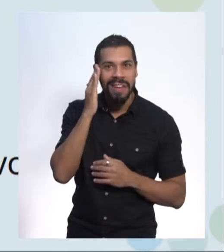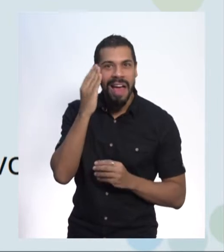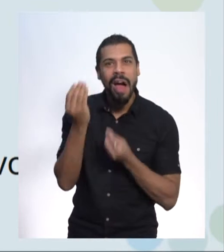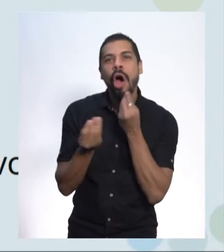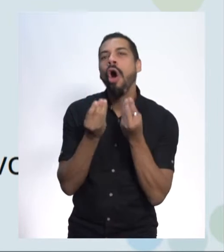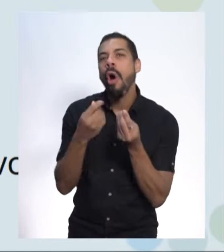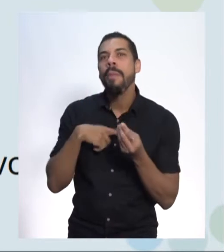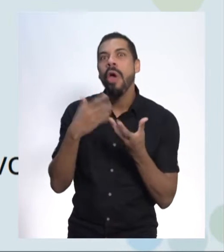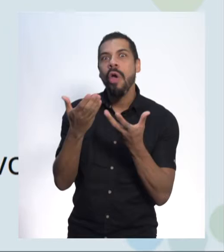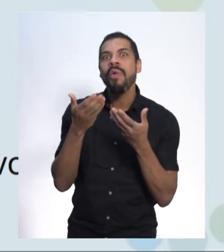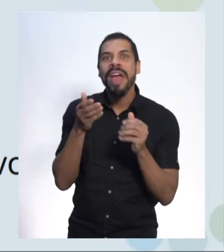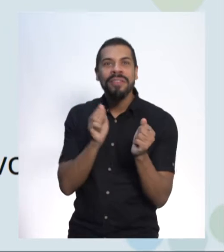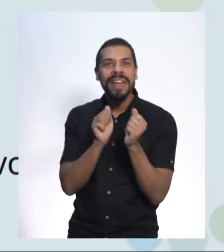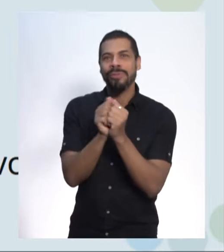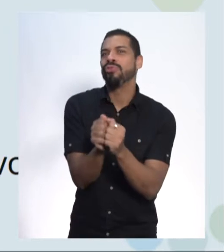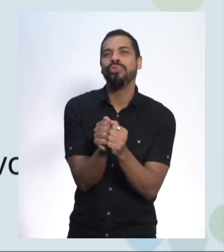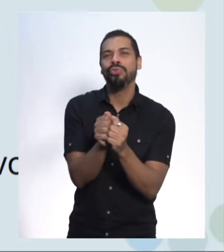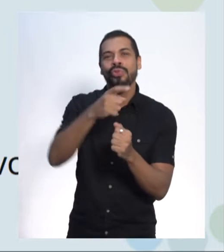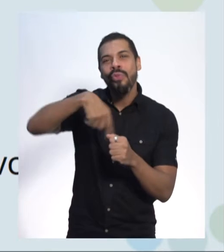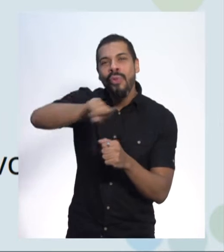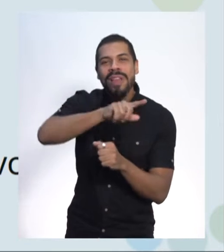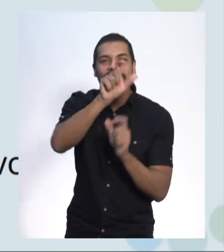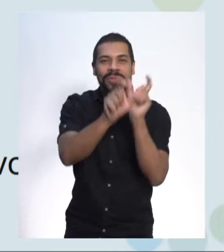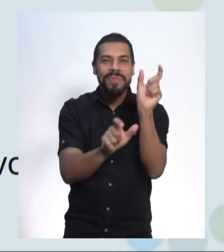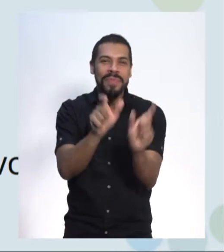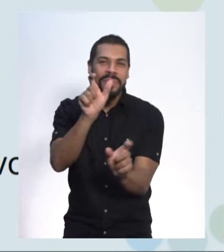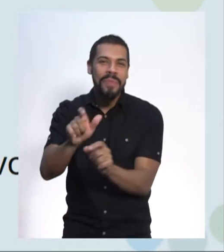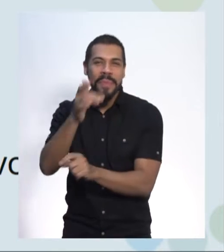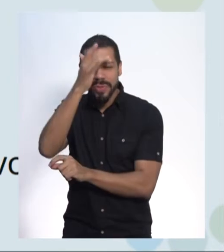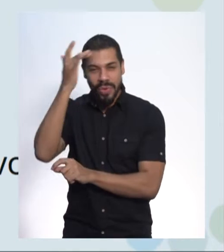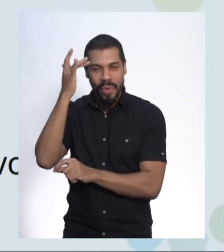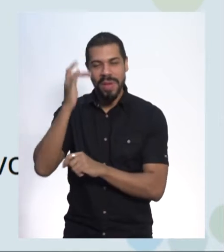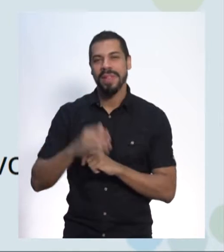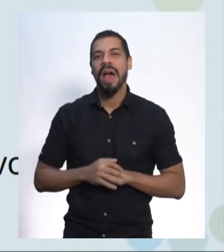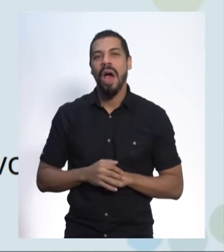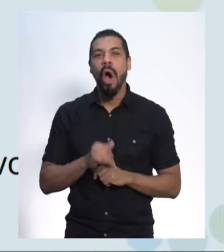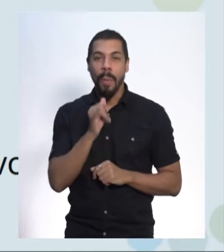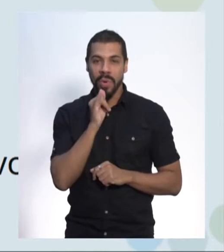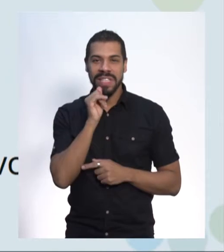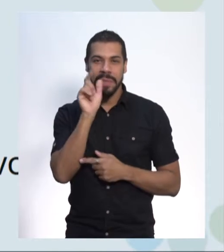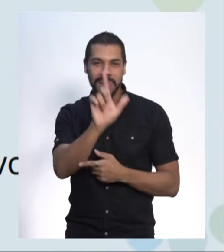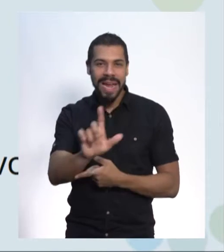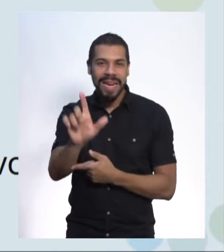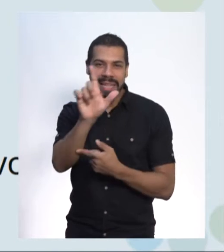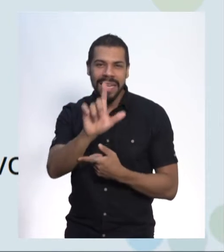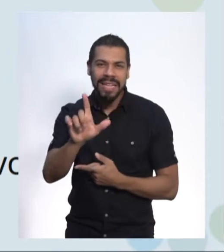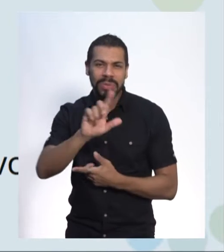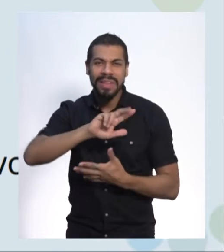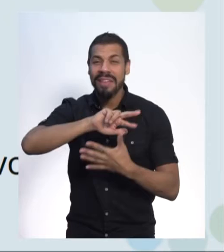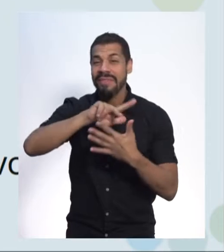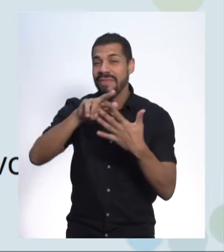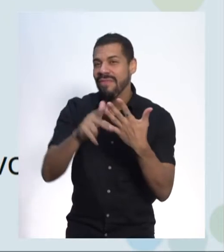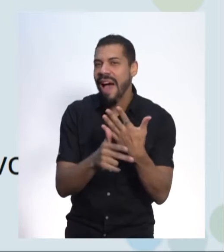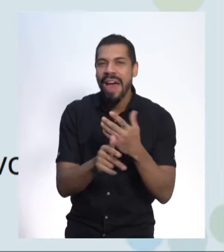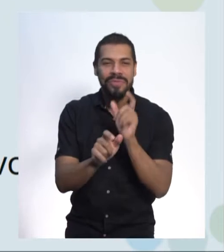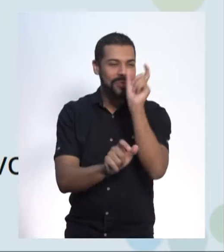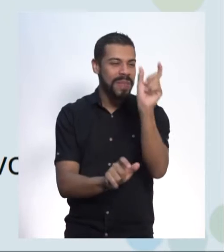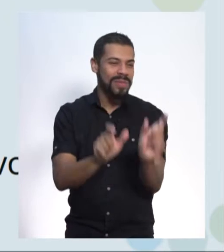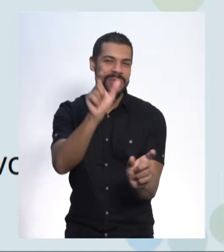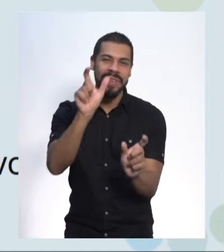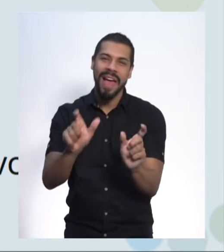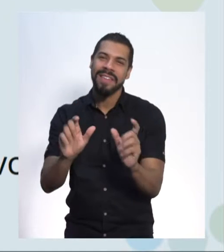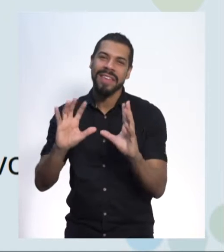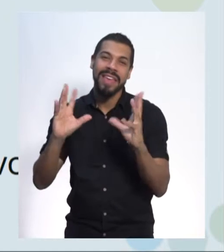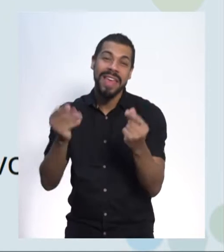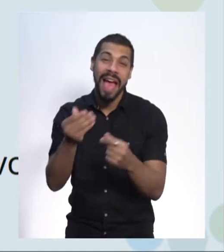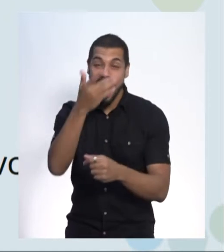eu quero fazer parte da história dessa pessoa. Se a gente pega, por exemplo, na literatura, vários personagens são aqueles que são queridos, né? Que são